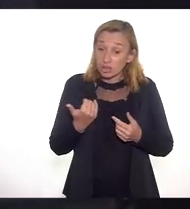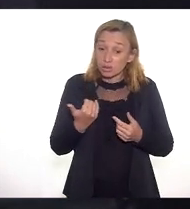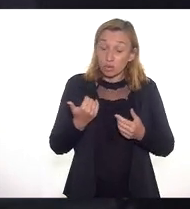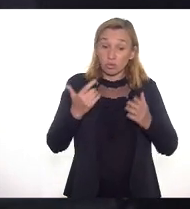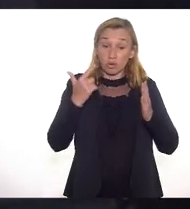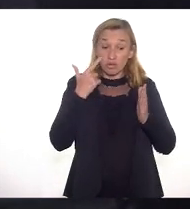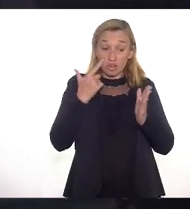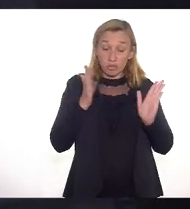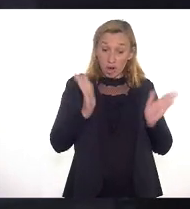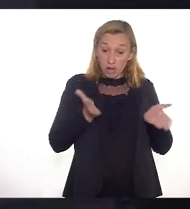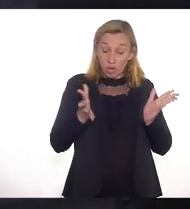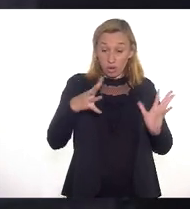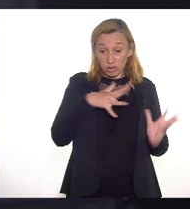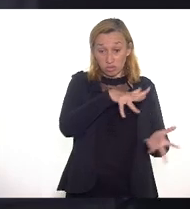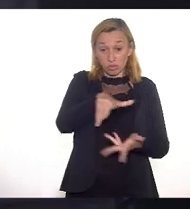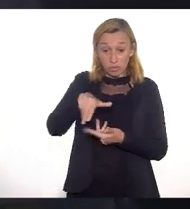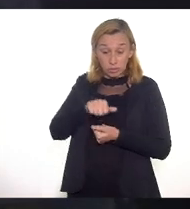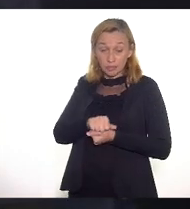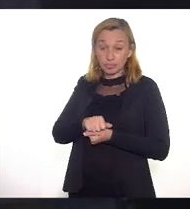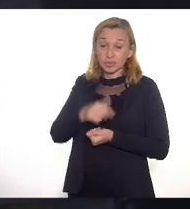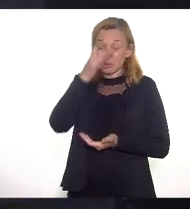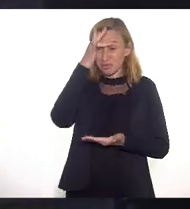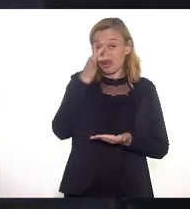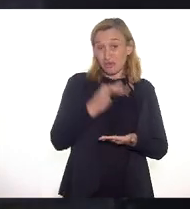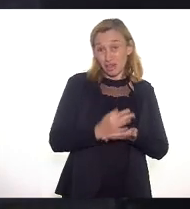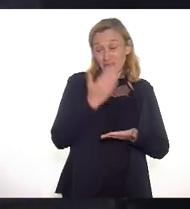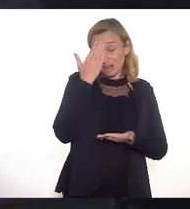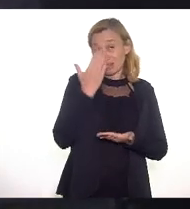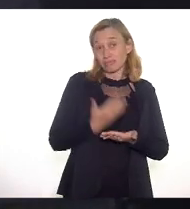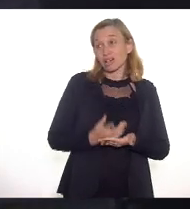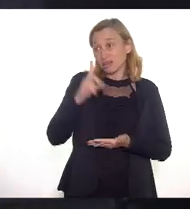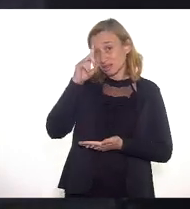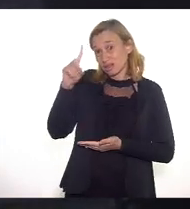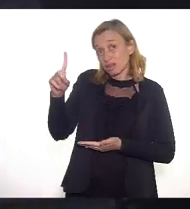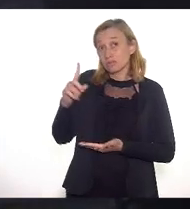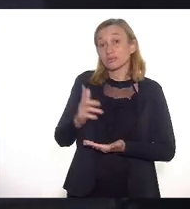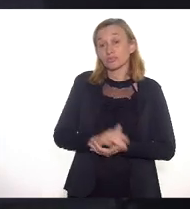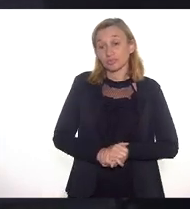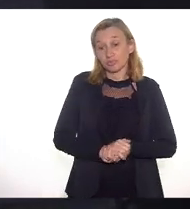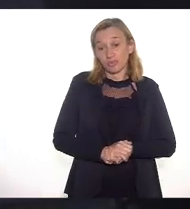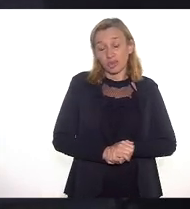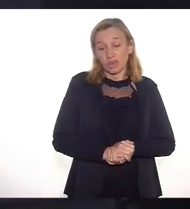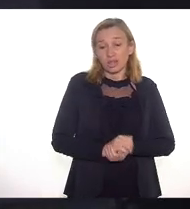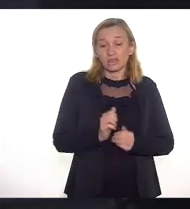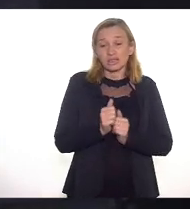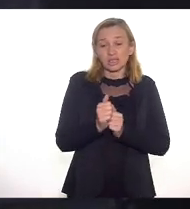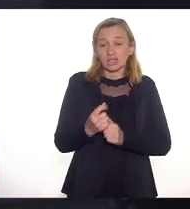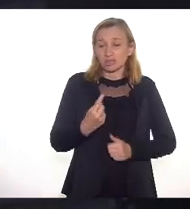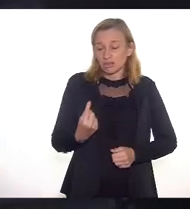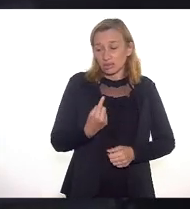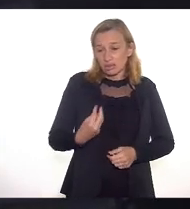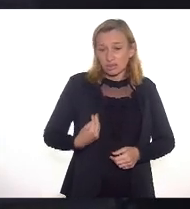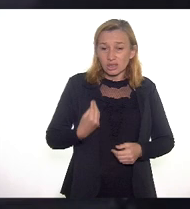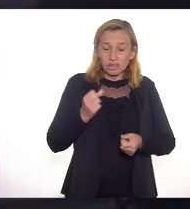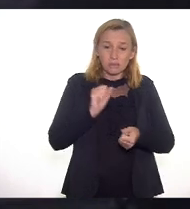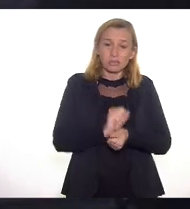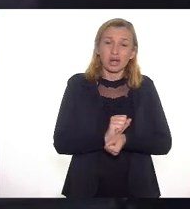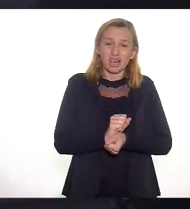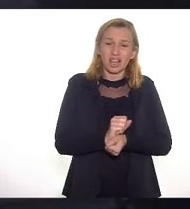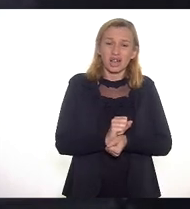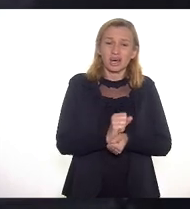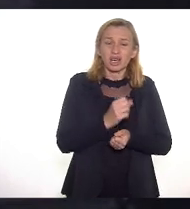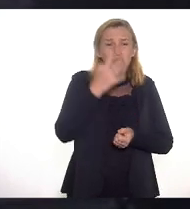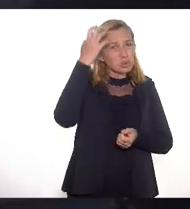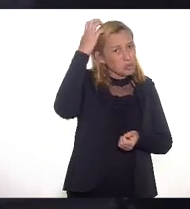que ter agora é fé, acreditar em Deus, seguir as nossas carreiras e parar de